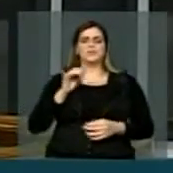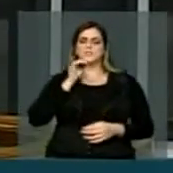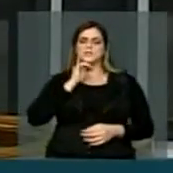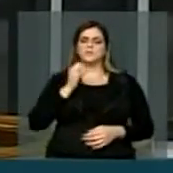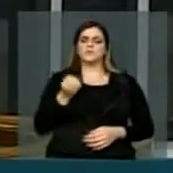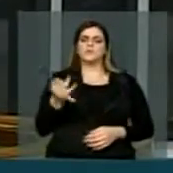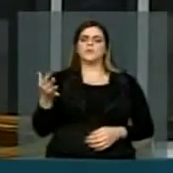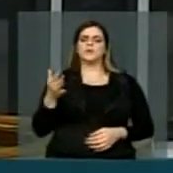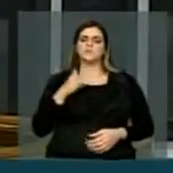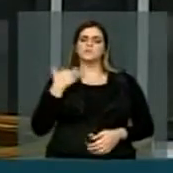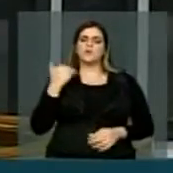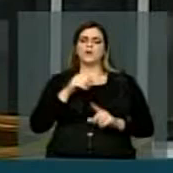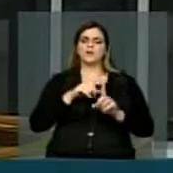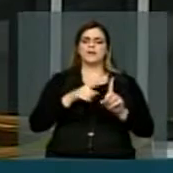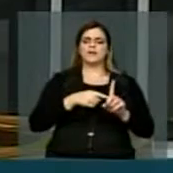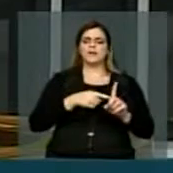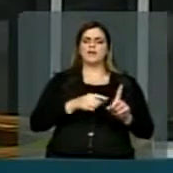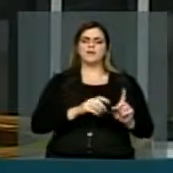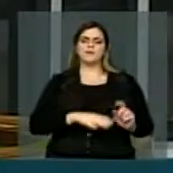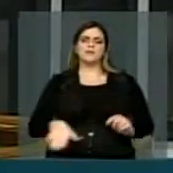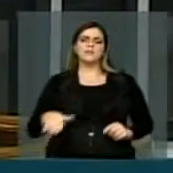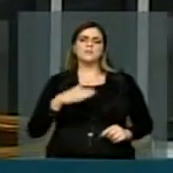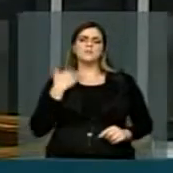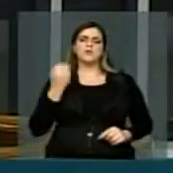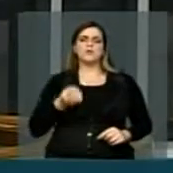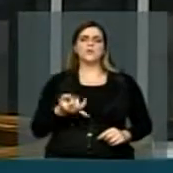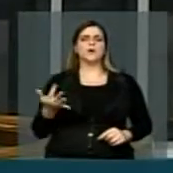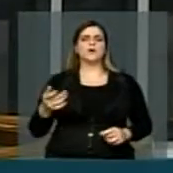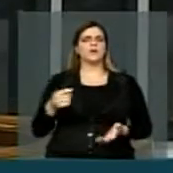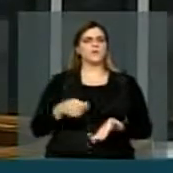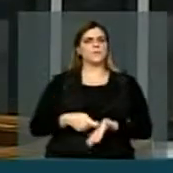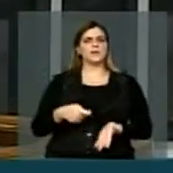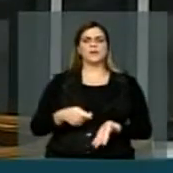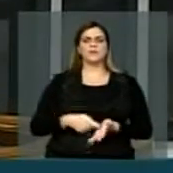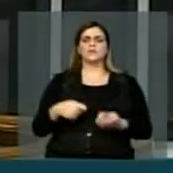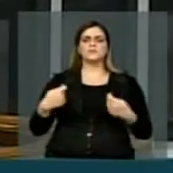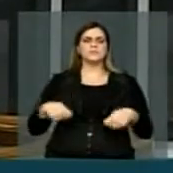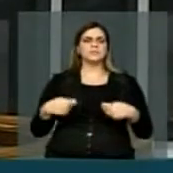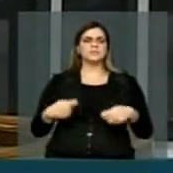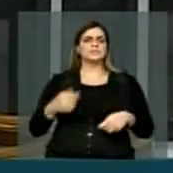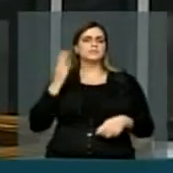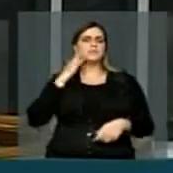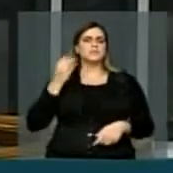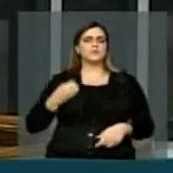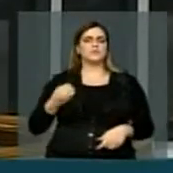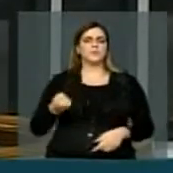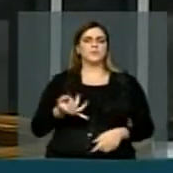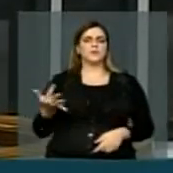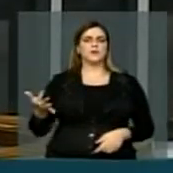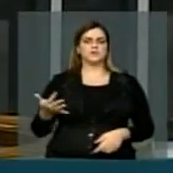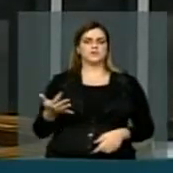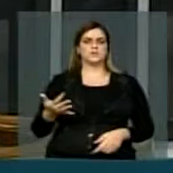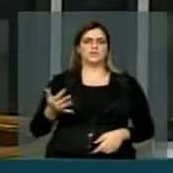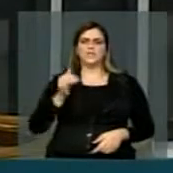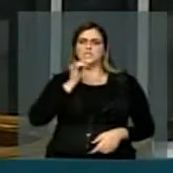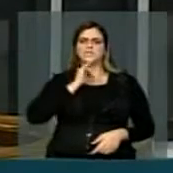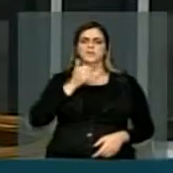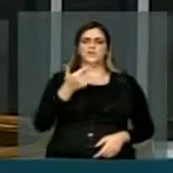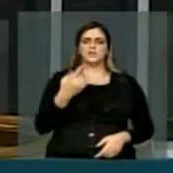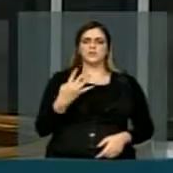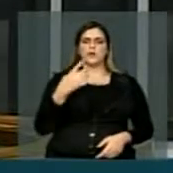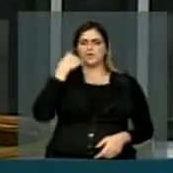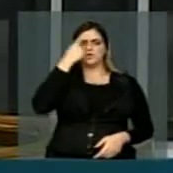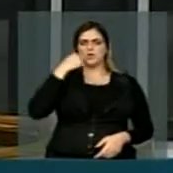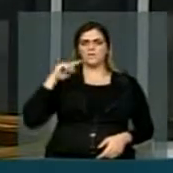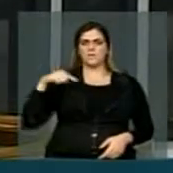e infantis, a partir de notificações obrigatórias, de preferência nas primeiras 24 horas após